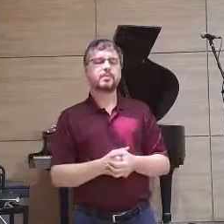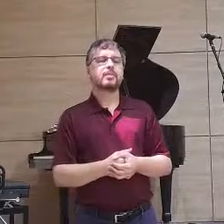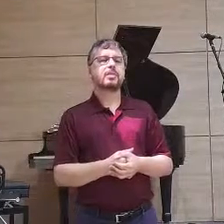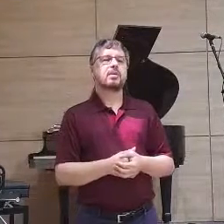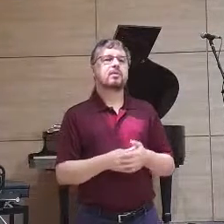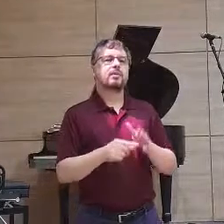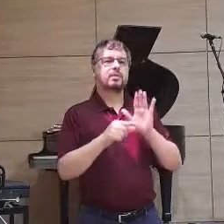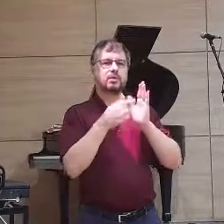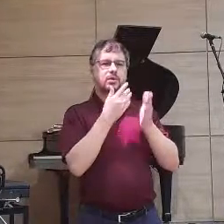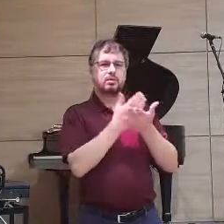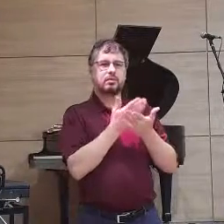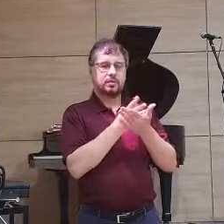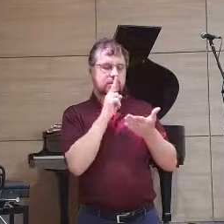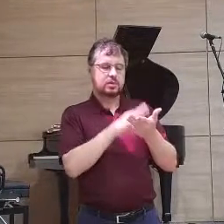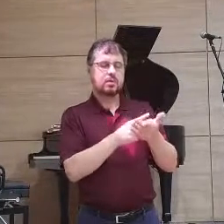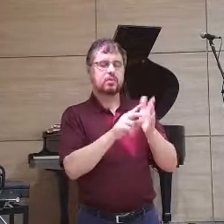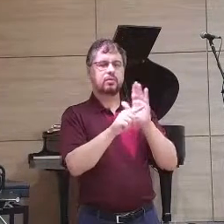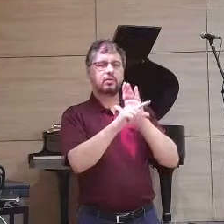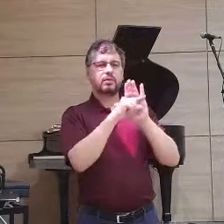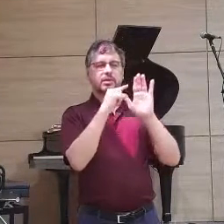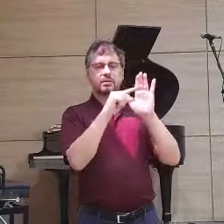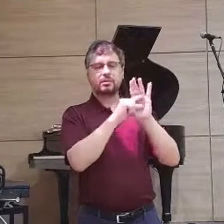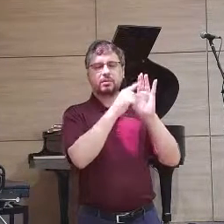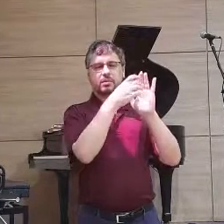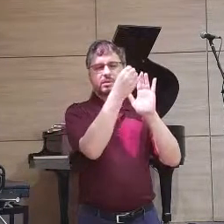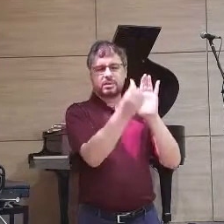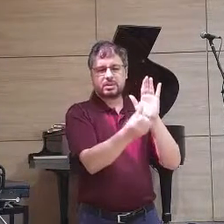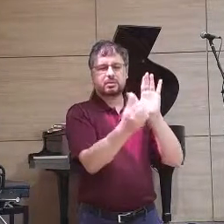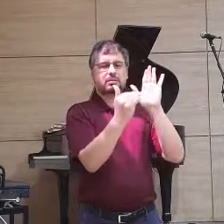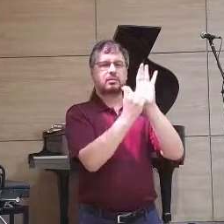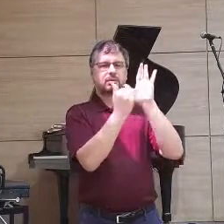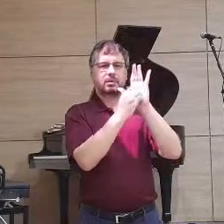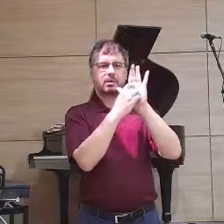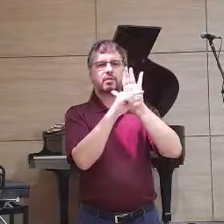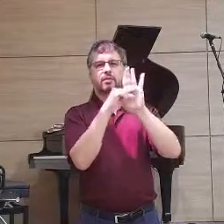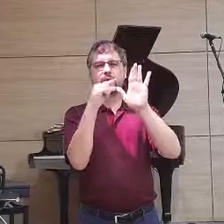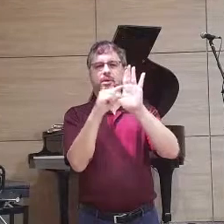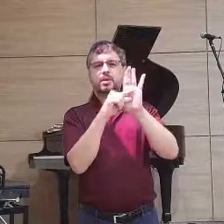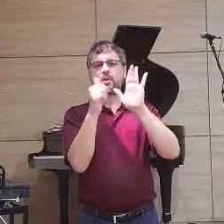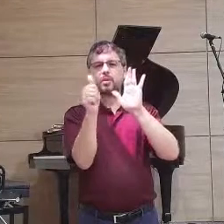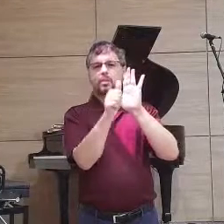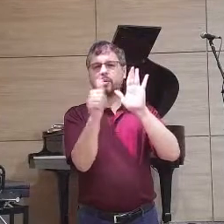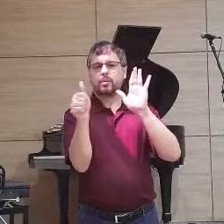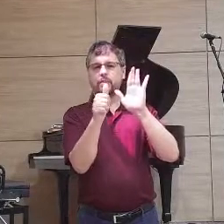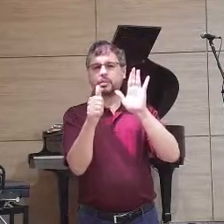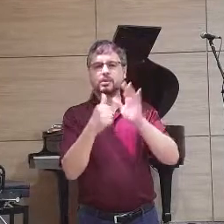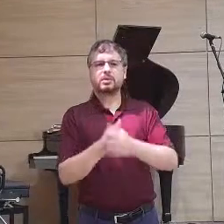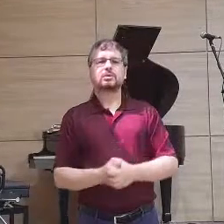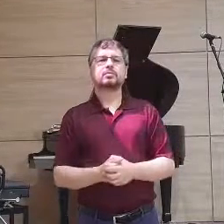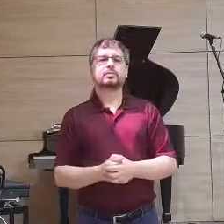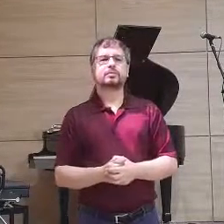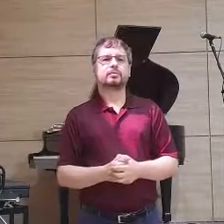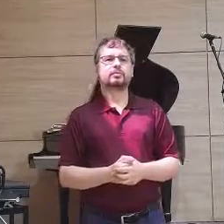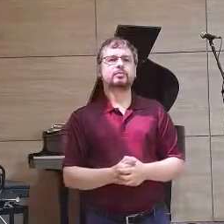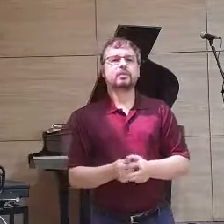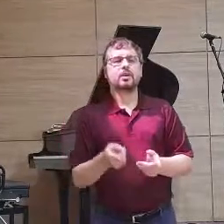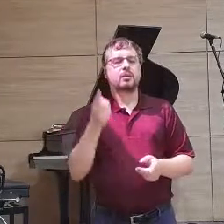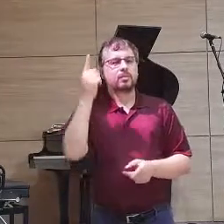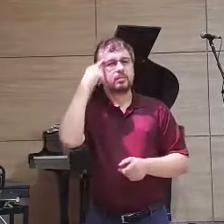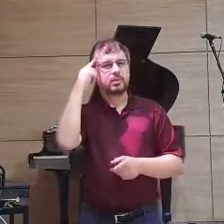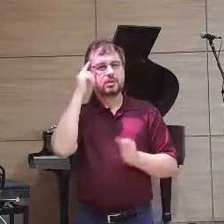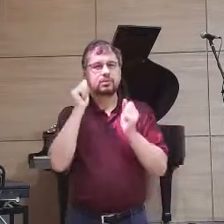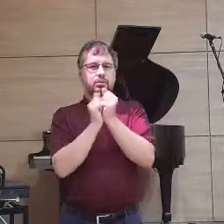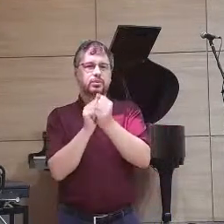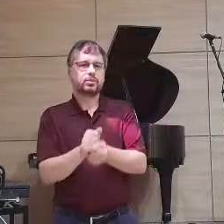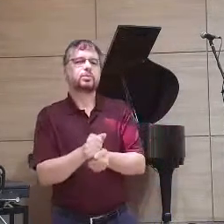nós vamos olhar esse texto e vamos pensar alguns Alguns conteúdos importantes mas eu quero reforçar